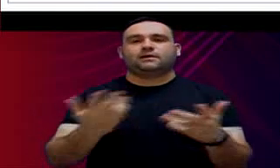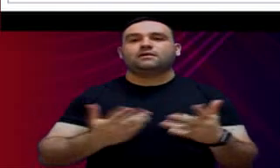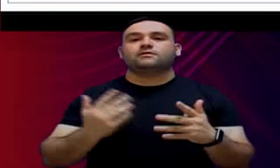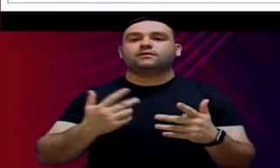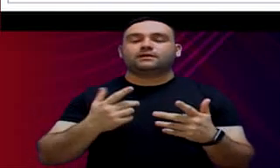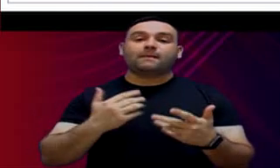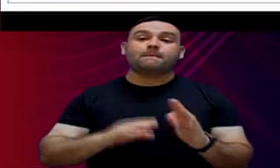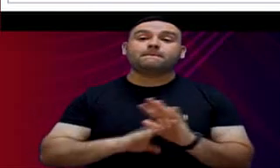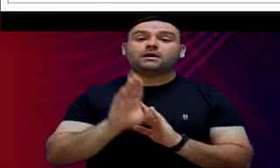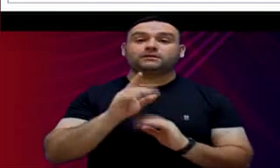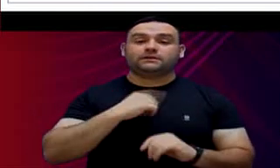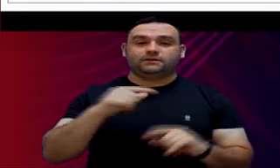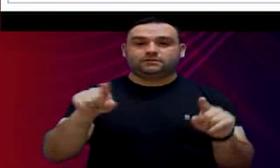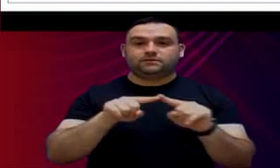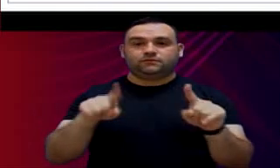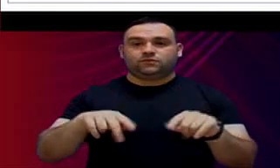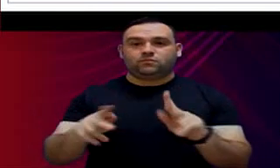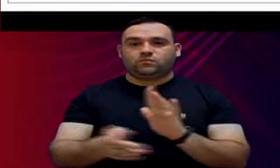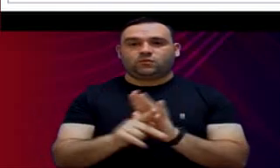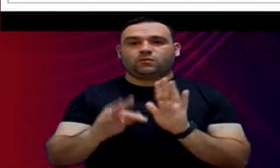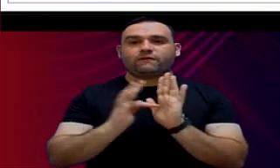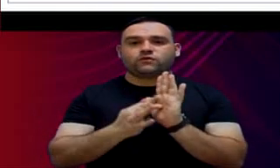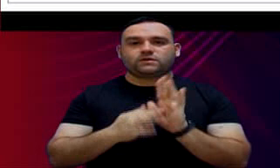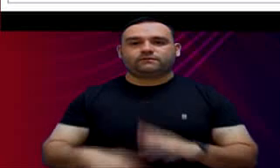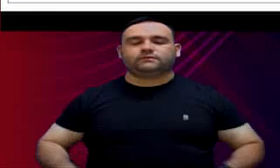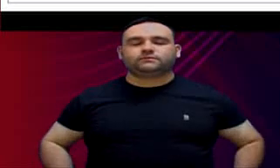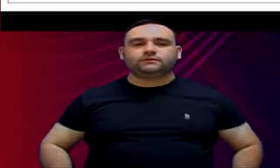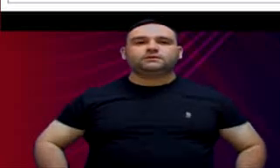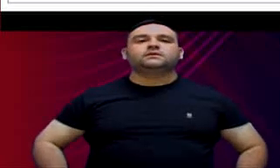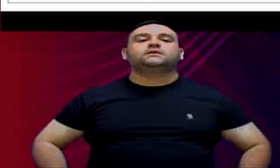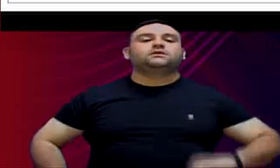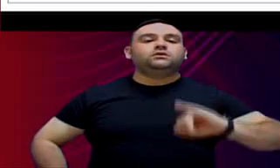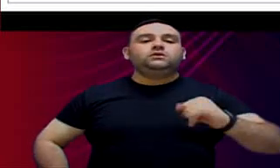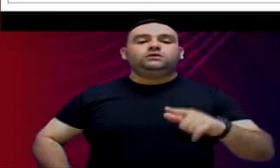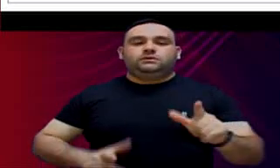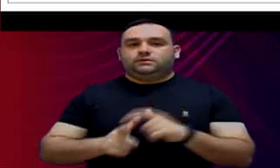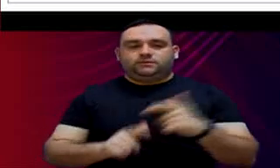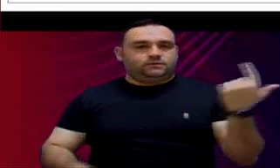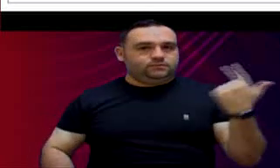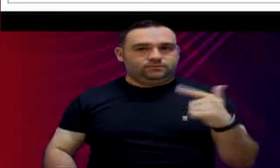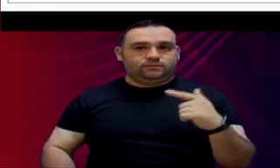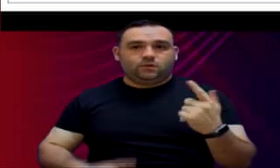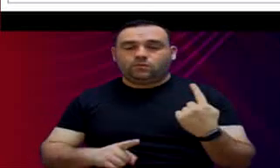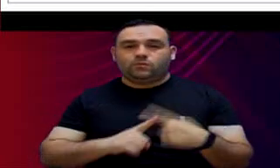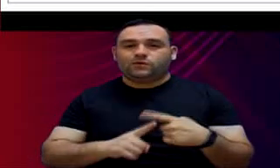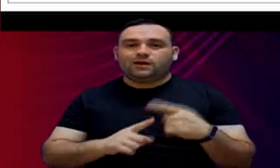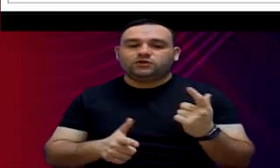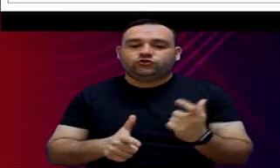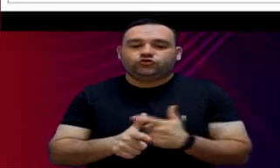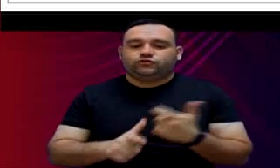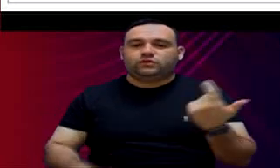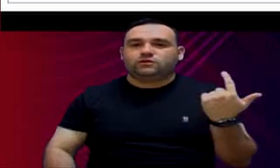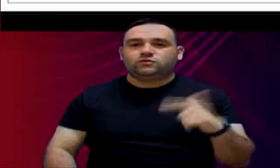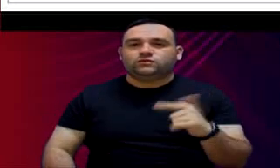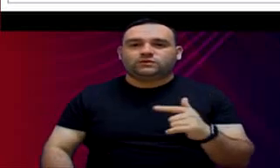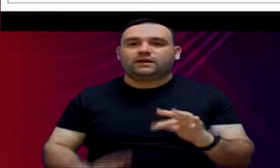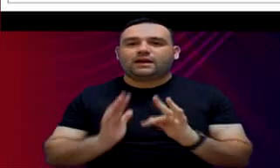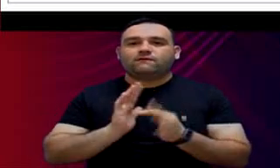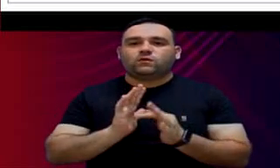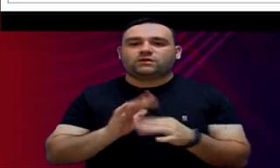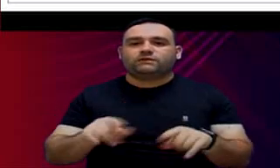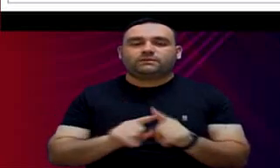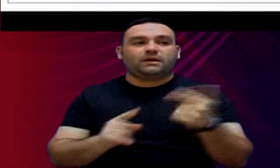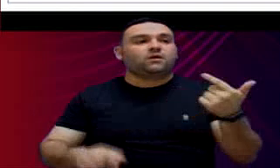Previsão de aumento no quadro de servidores juros encargos da dívida não há porque não há não há dívida da função certa